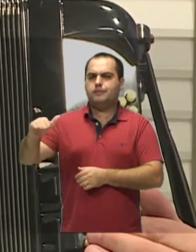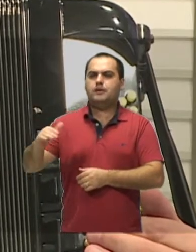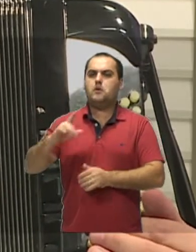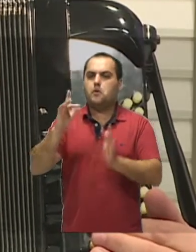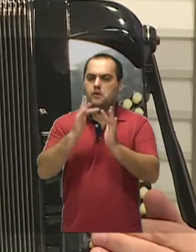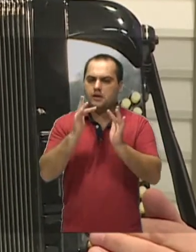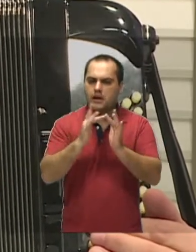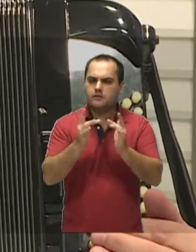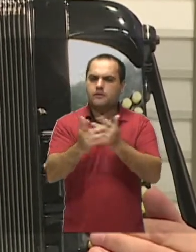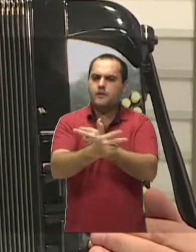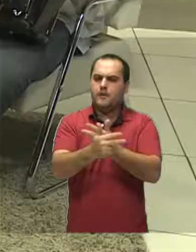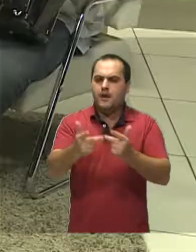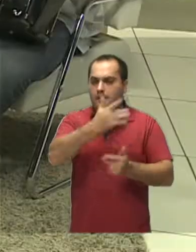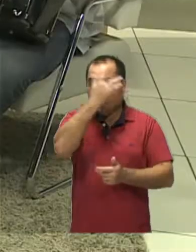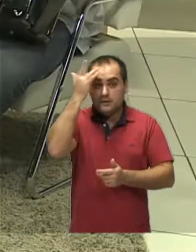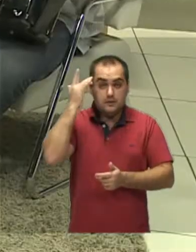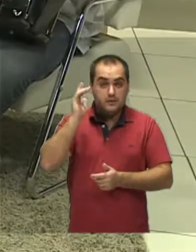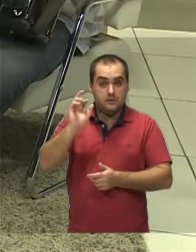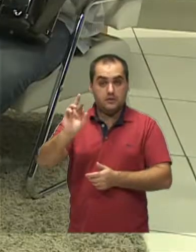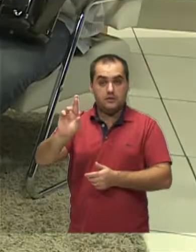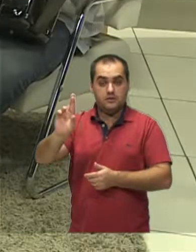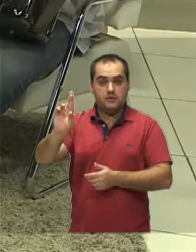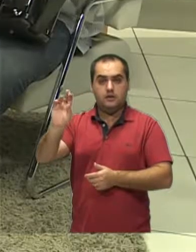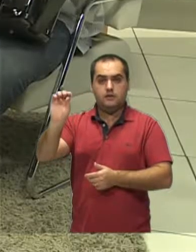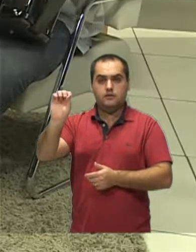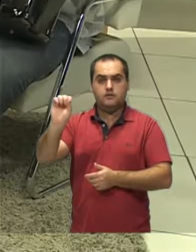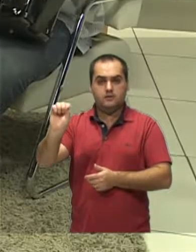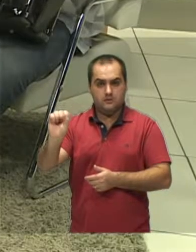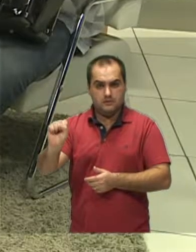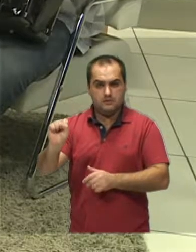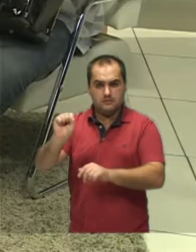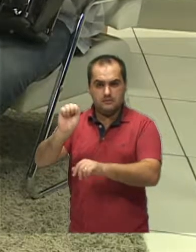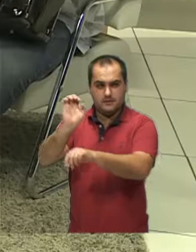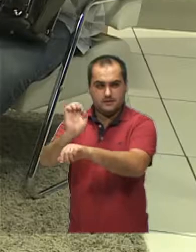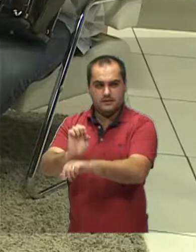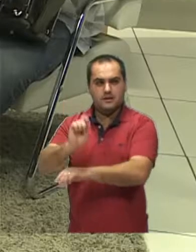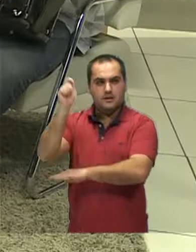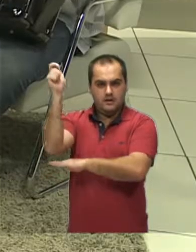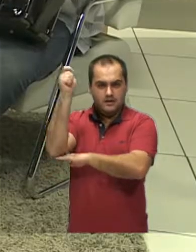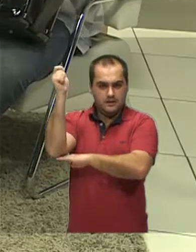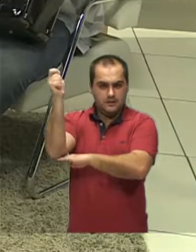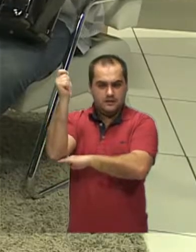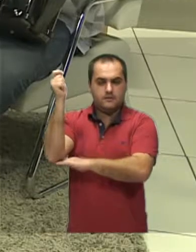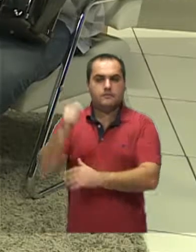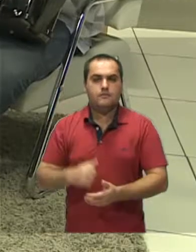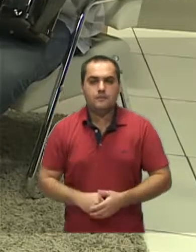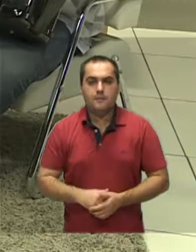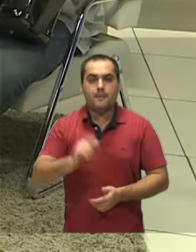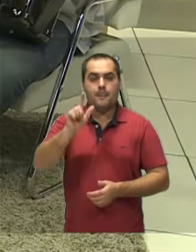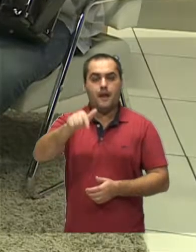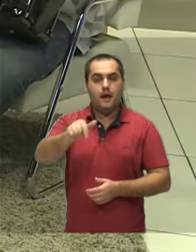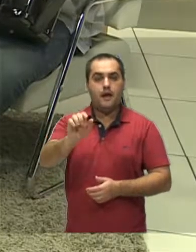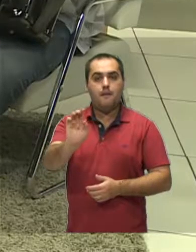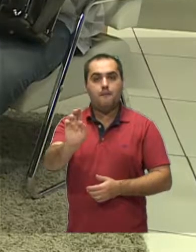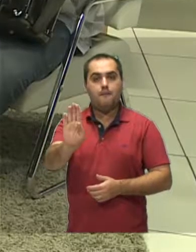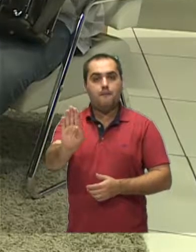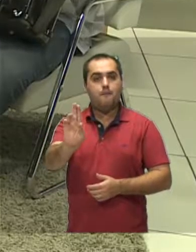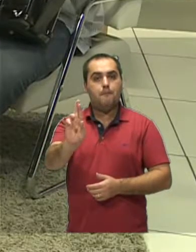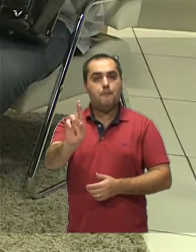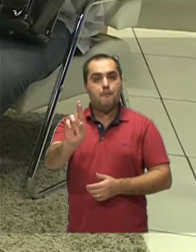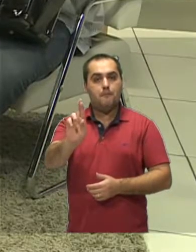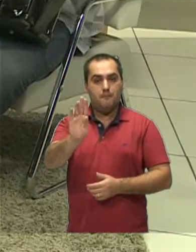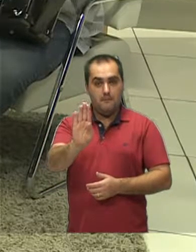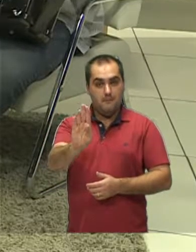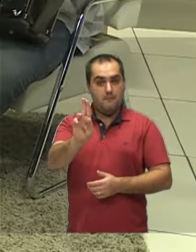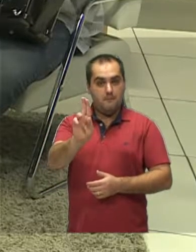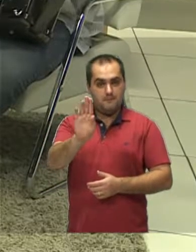Sul. Um deles, para mim, ainda é uma referência, que é o Renato Borghetti, hoje em dia um grande amigo.